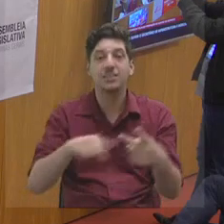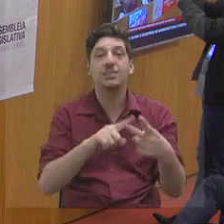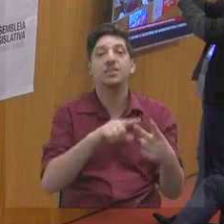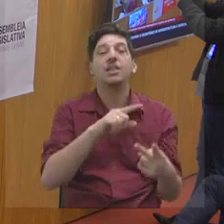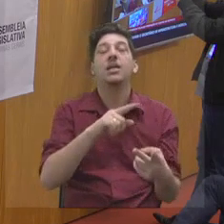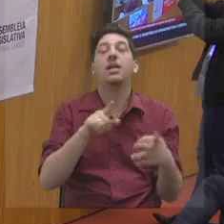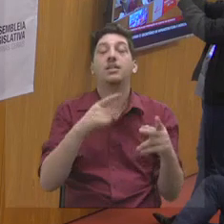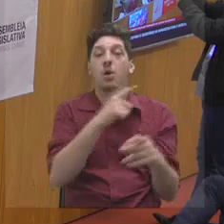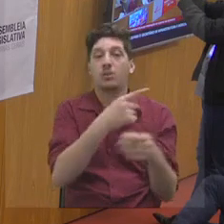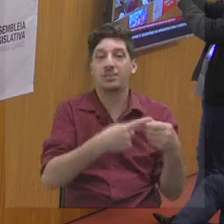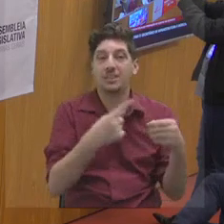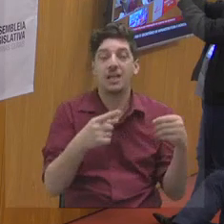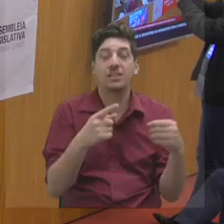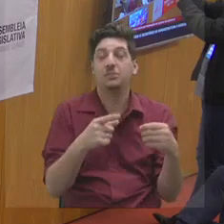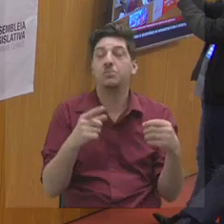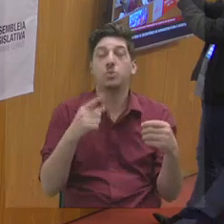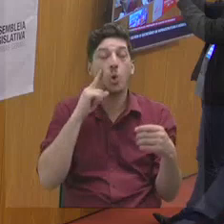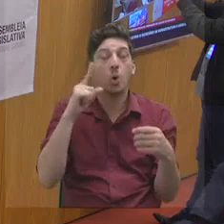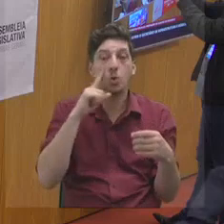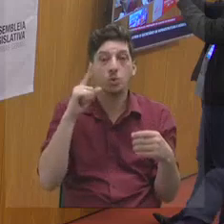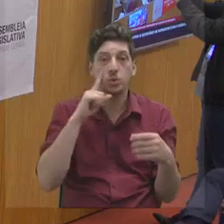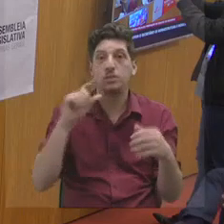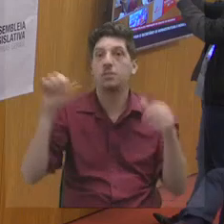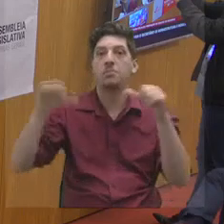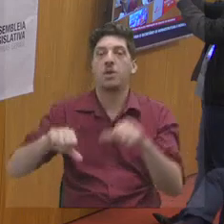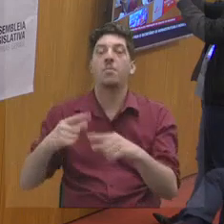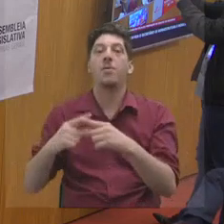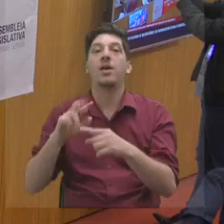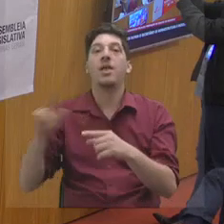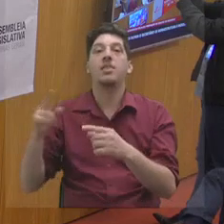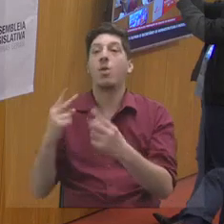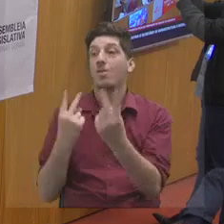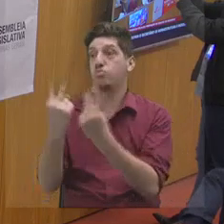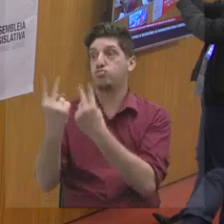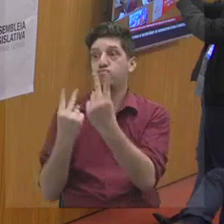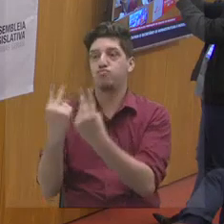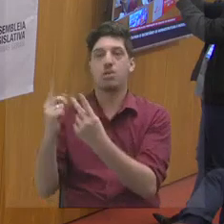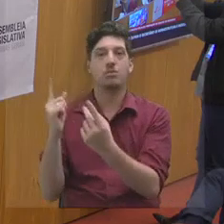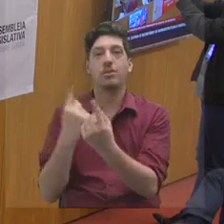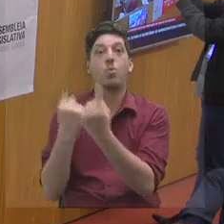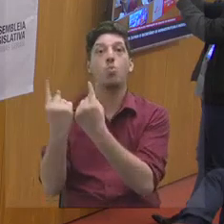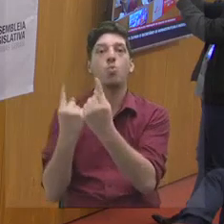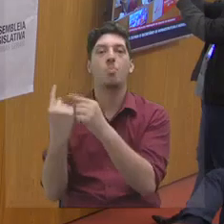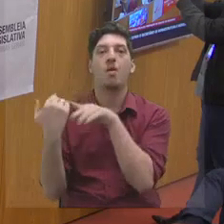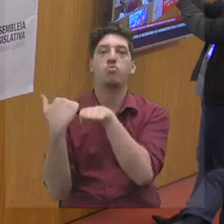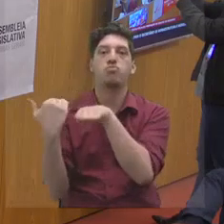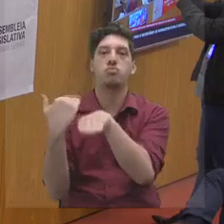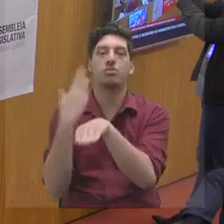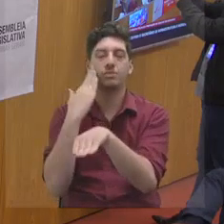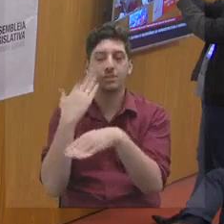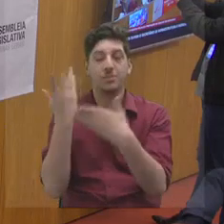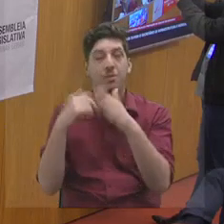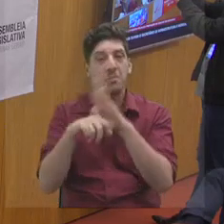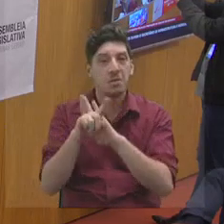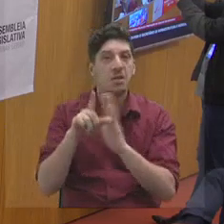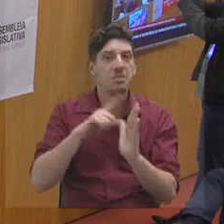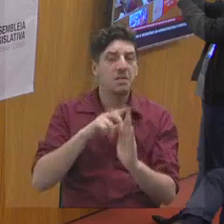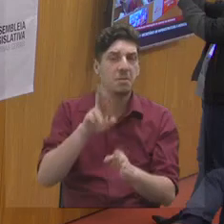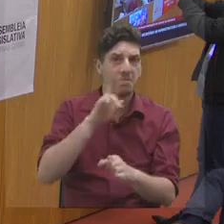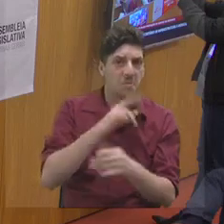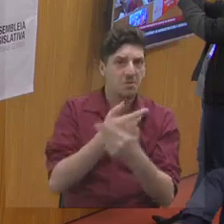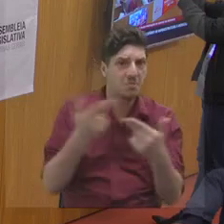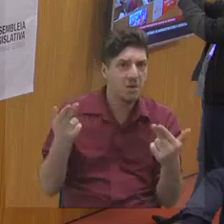é ainda pior porque ela Avenida ela não é pista dupla então né ver se queria saber do Senhor se já tem alguma resposta sobre isso